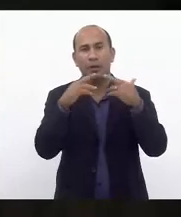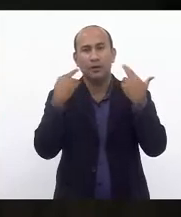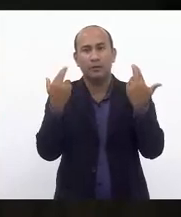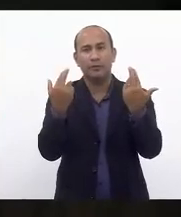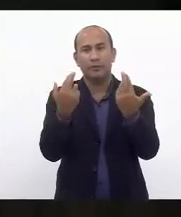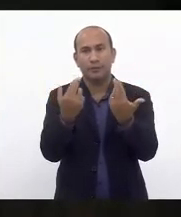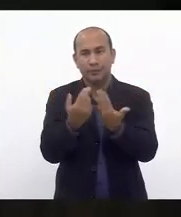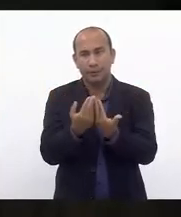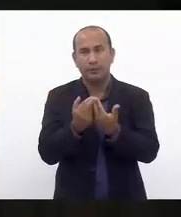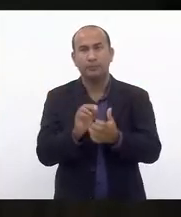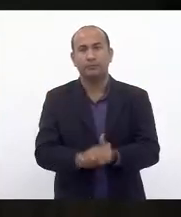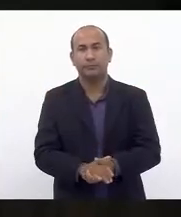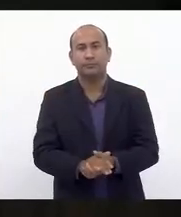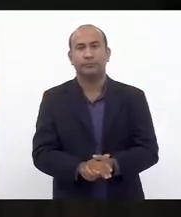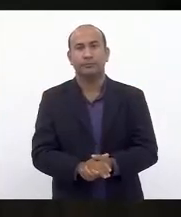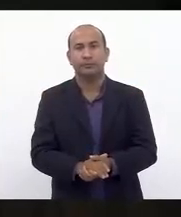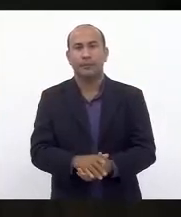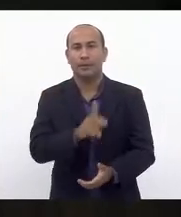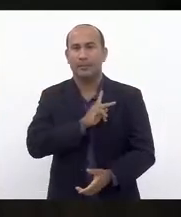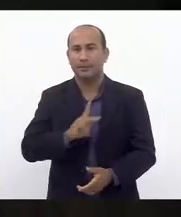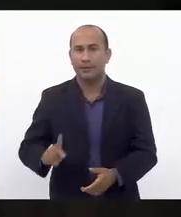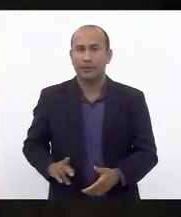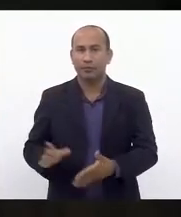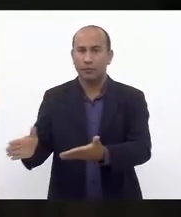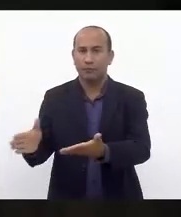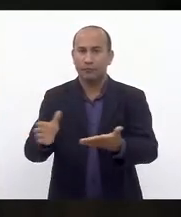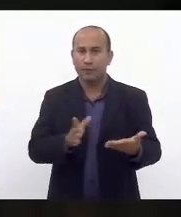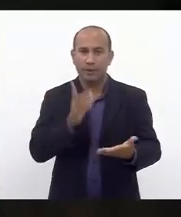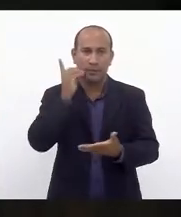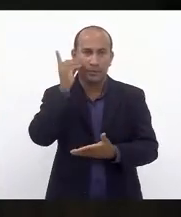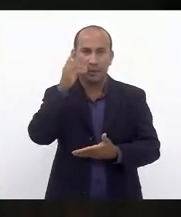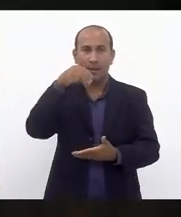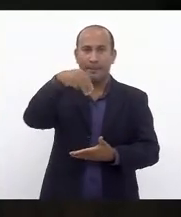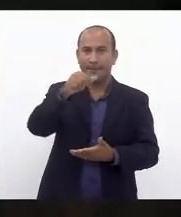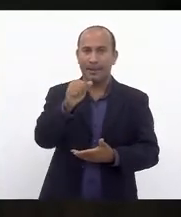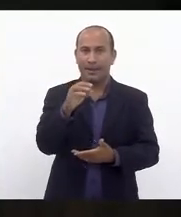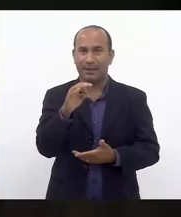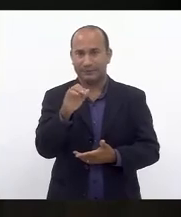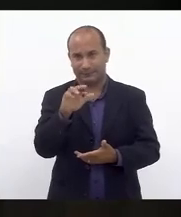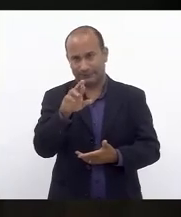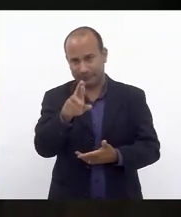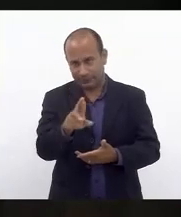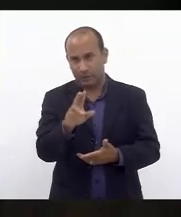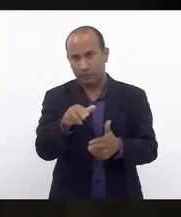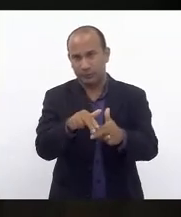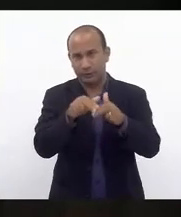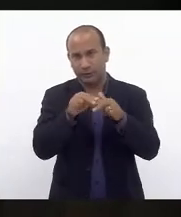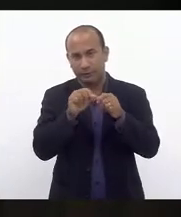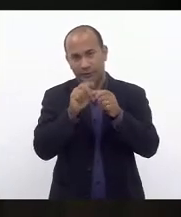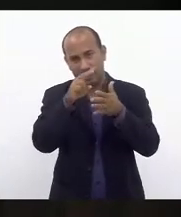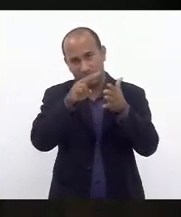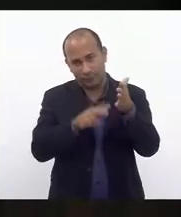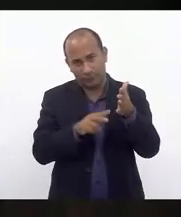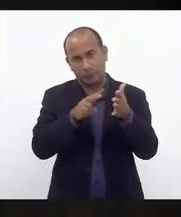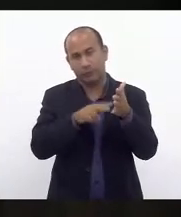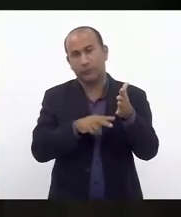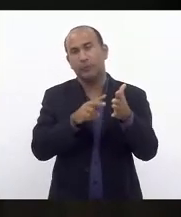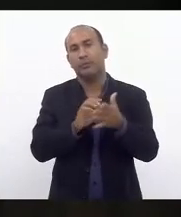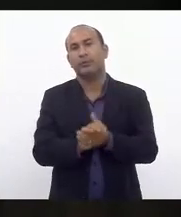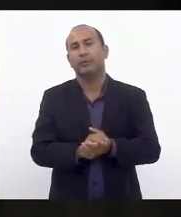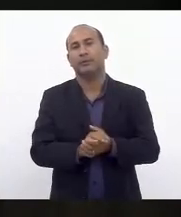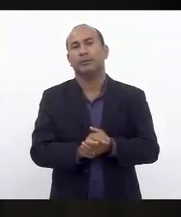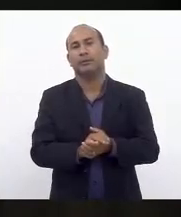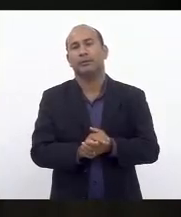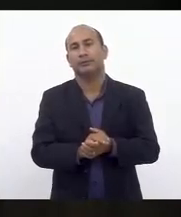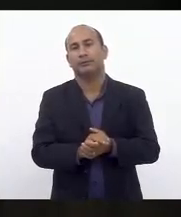presidência convida a senhora deputada Marta Rocha para fazer a leitura da ata da sessão